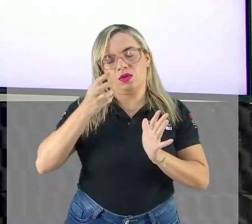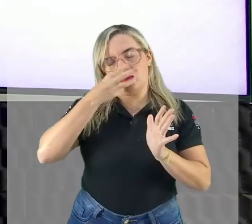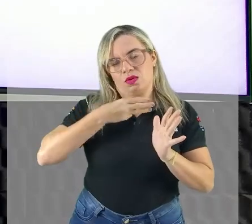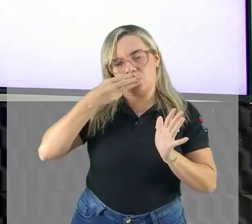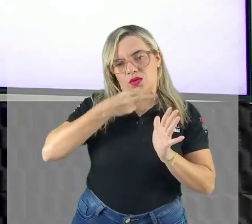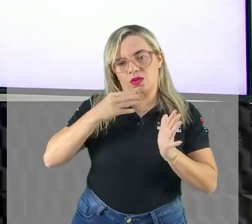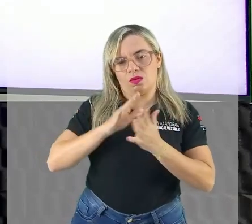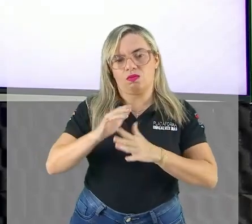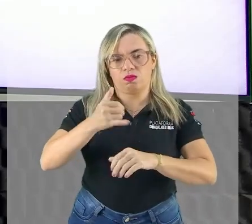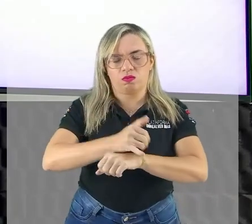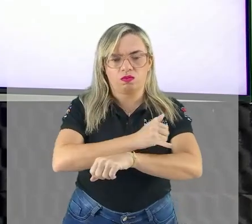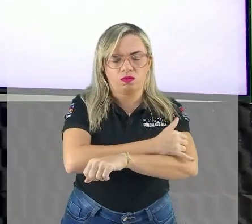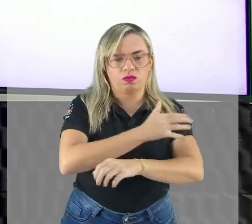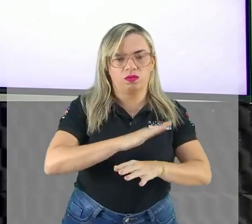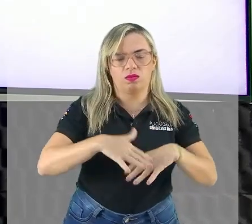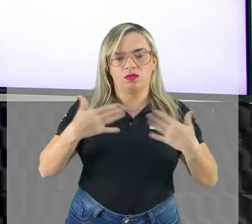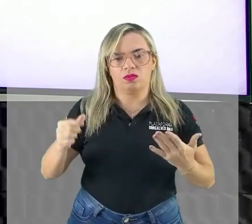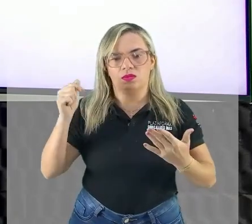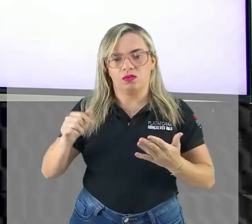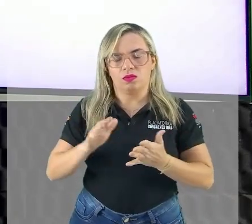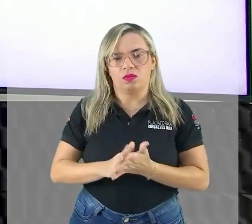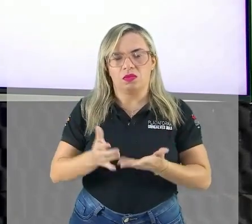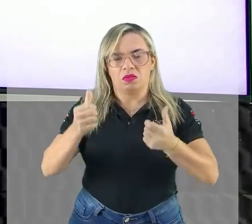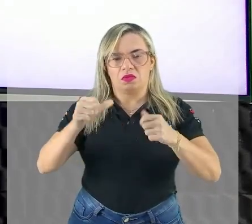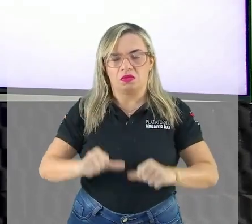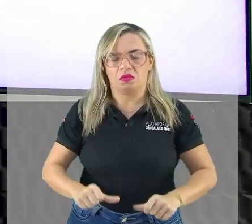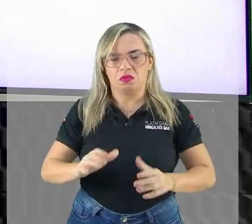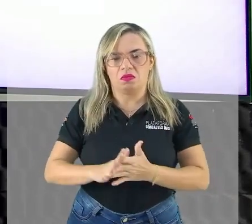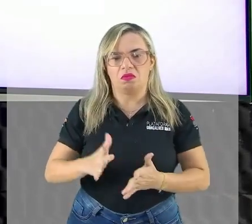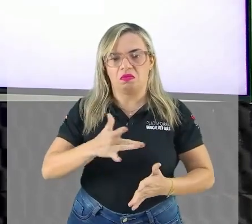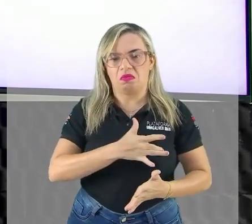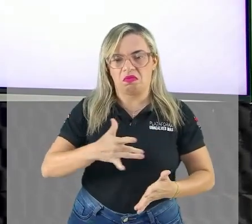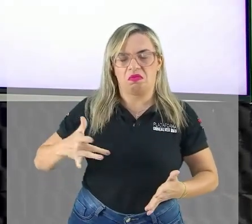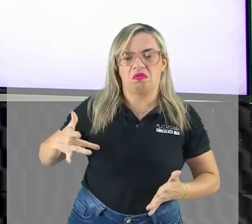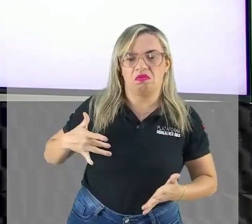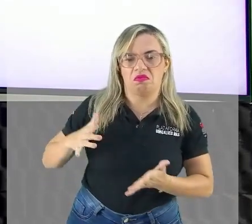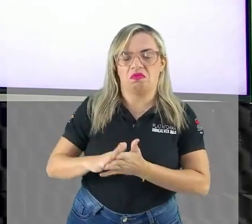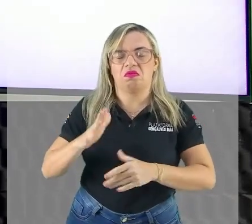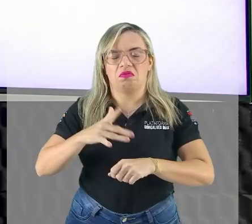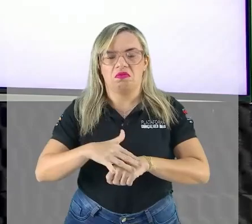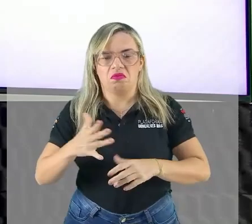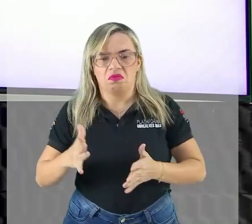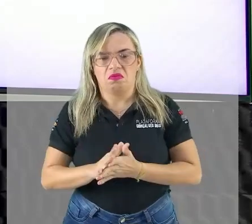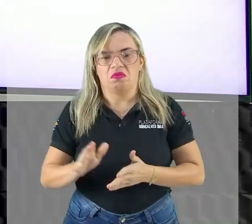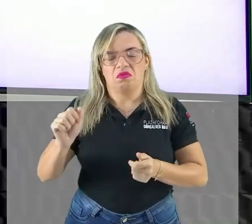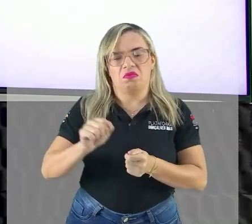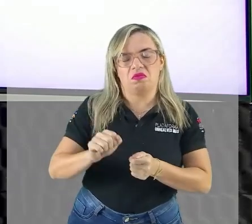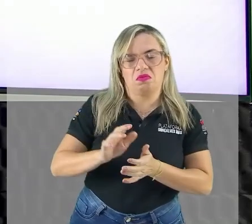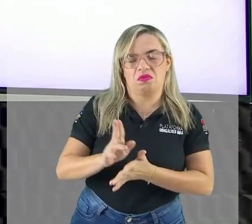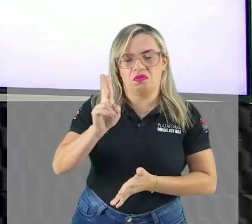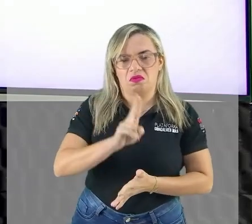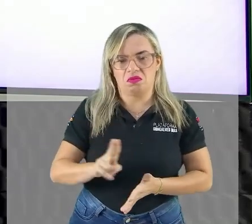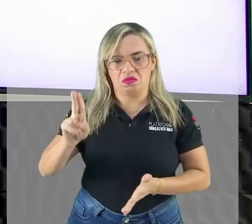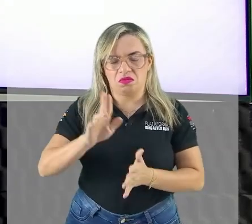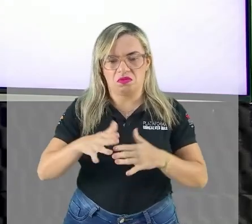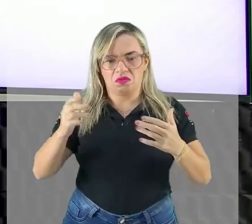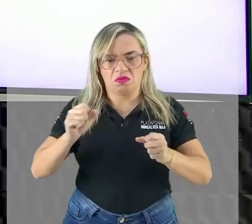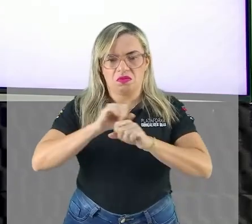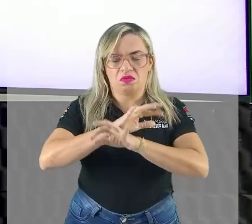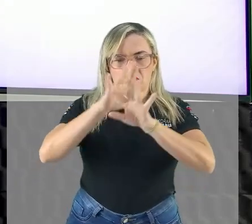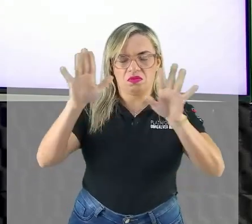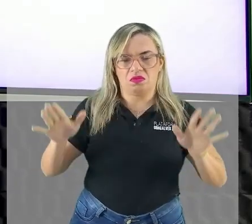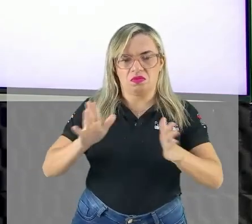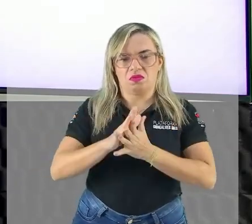gordura, de produtos que são prejudiciais à saúde, para a pessoa já fazer o consumo e olhar, já está de fato mais explicitado,